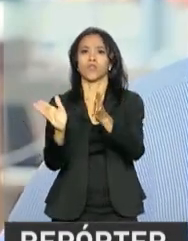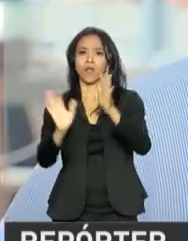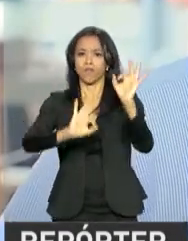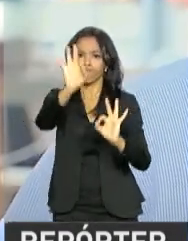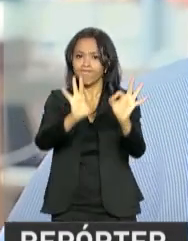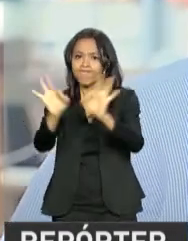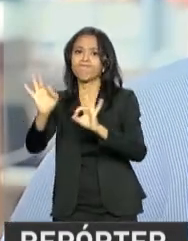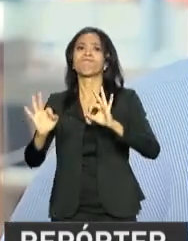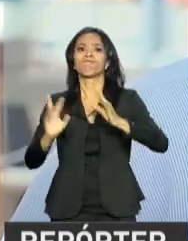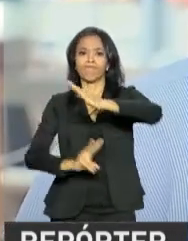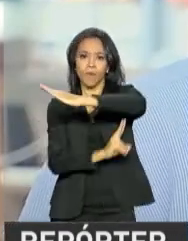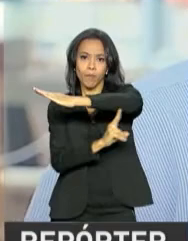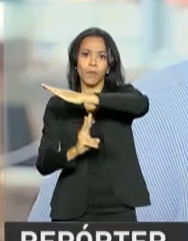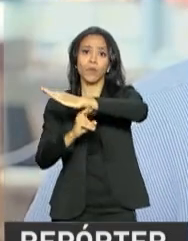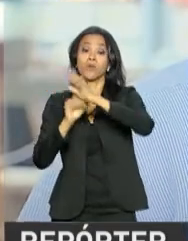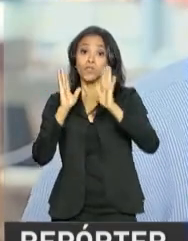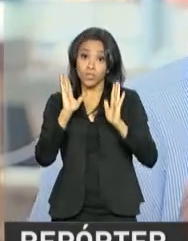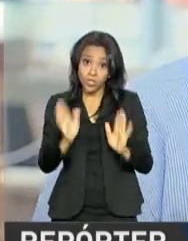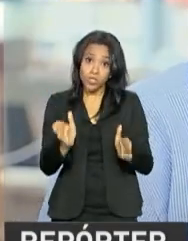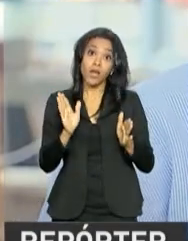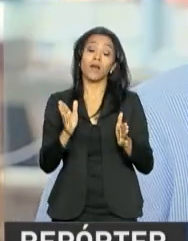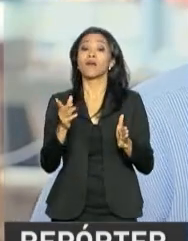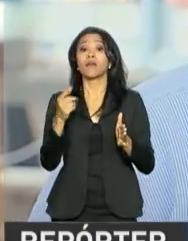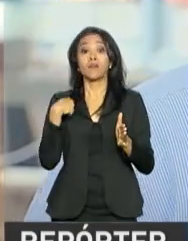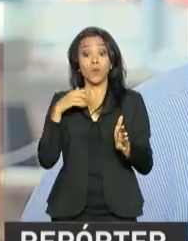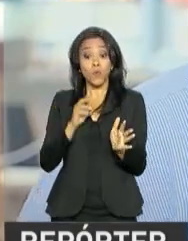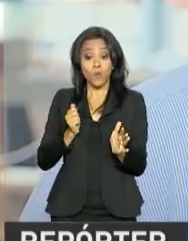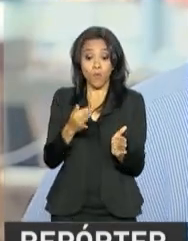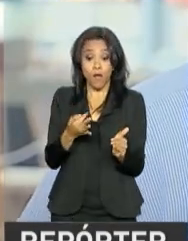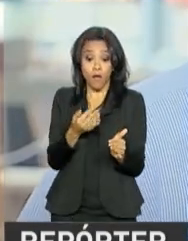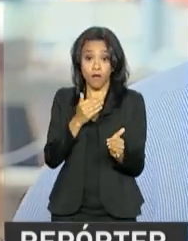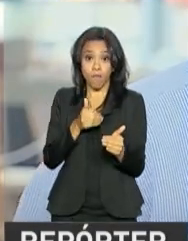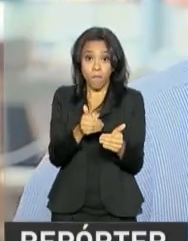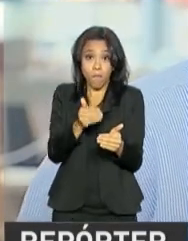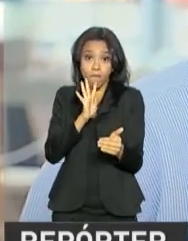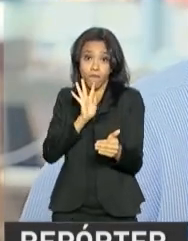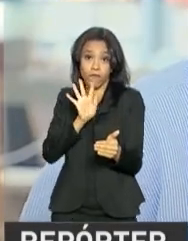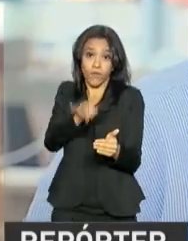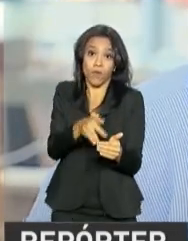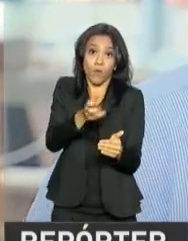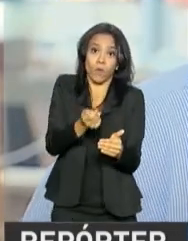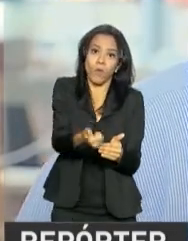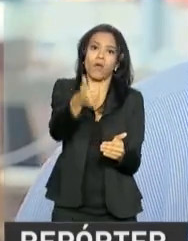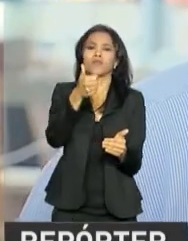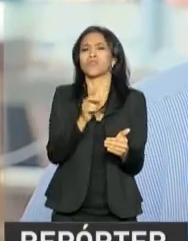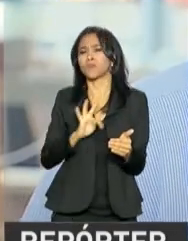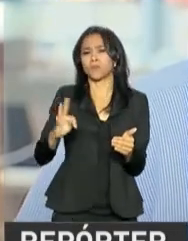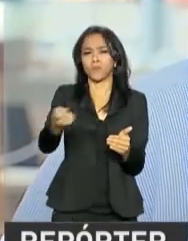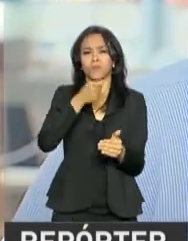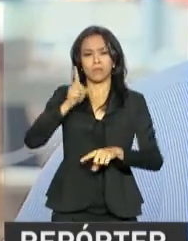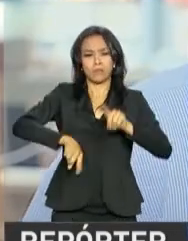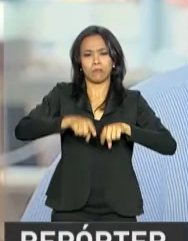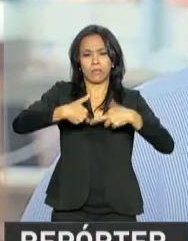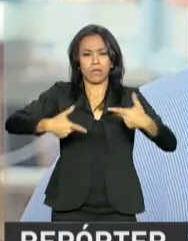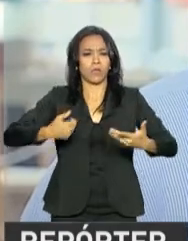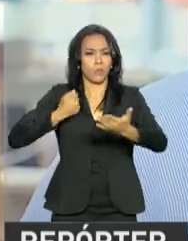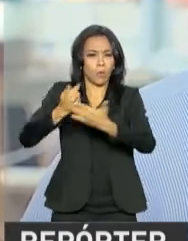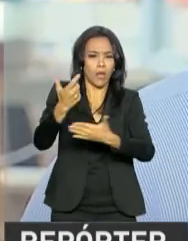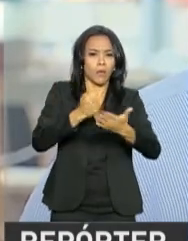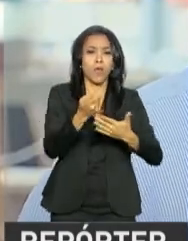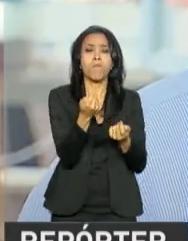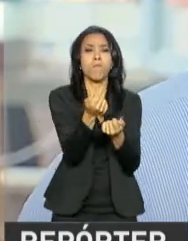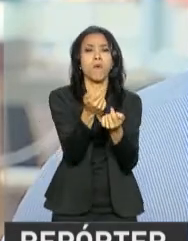não nasceu agora montando a ponte na reta final das opções esses materiais foram comprados pouca coisa foi